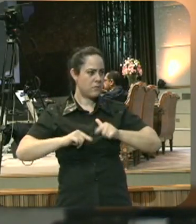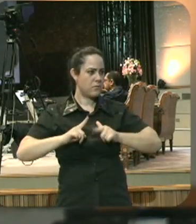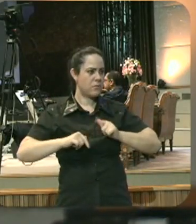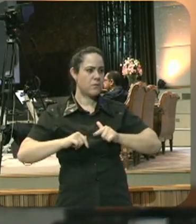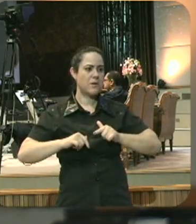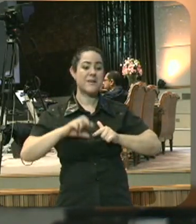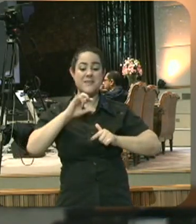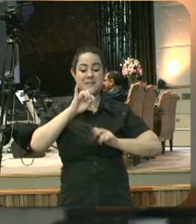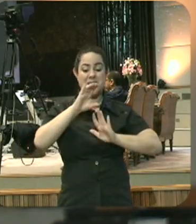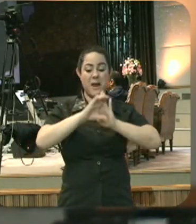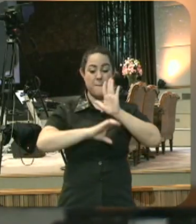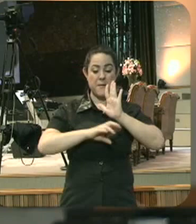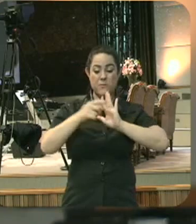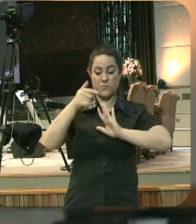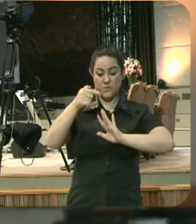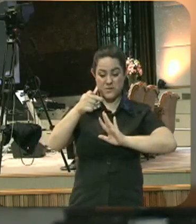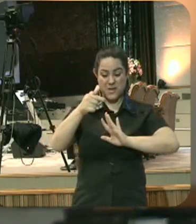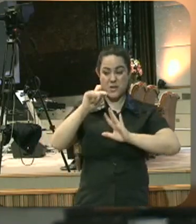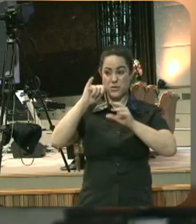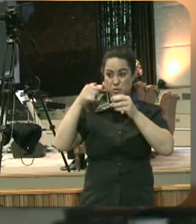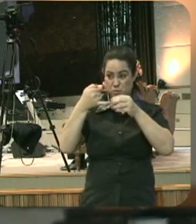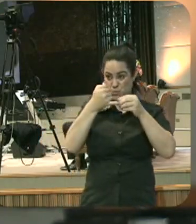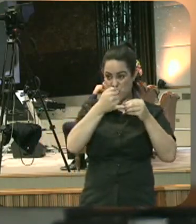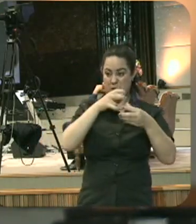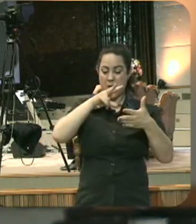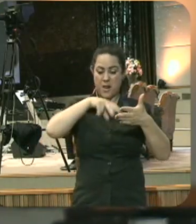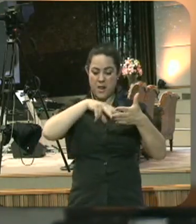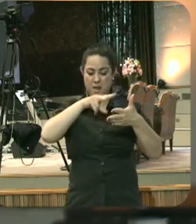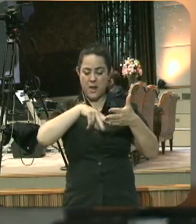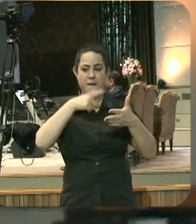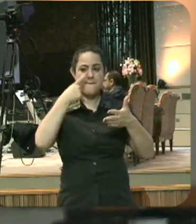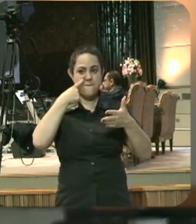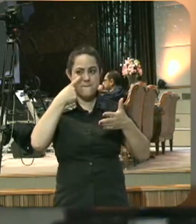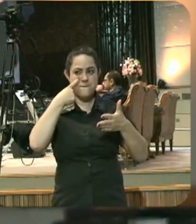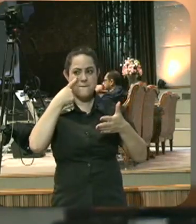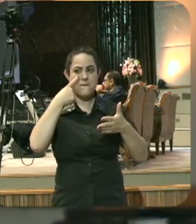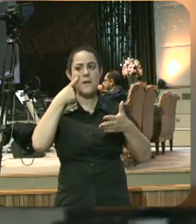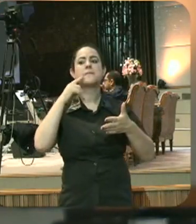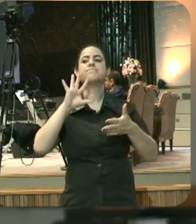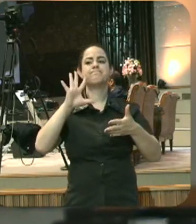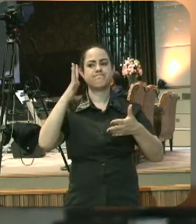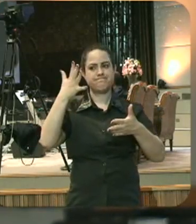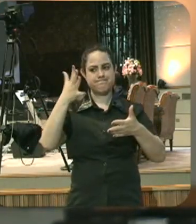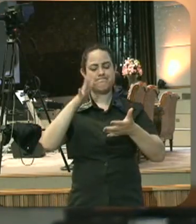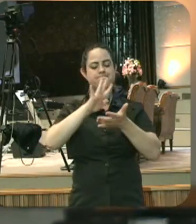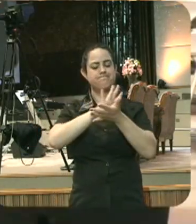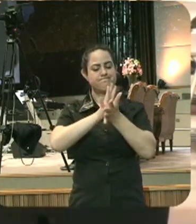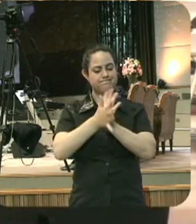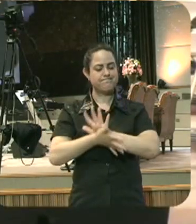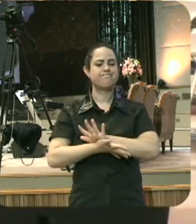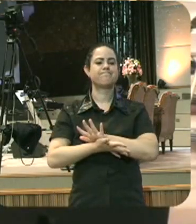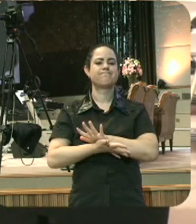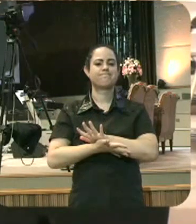ler o capítulo 7 do livro de Josué, você vai ver que essa desgraça entrou lá.